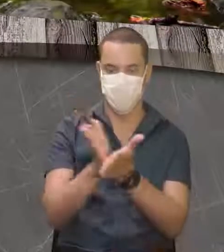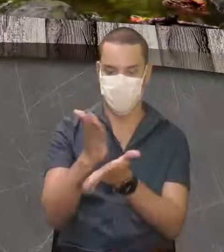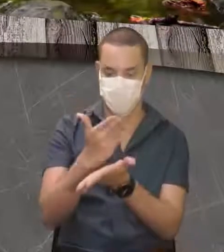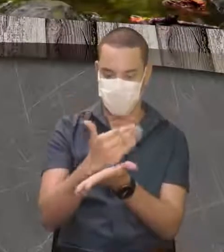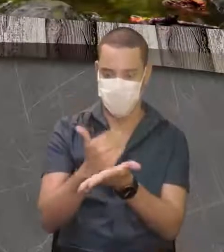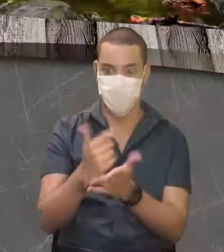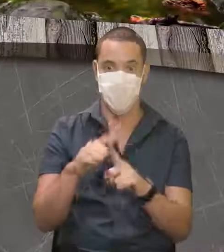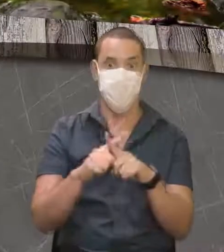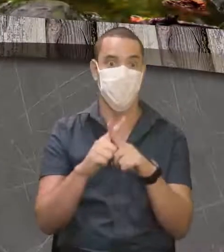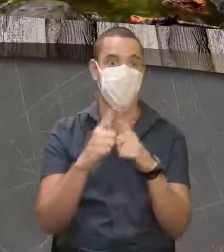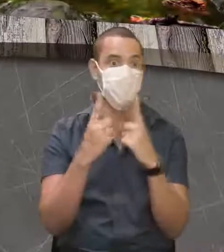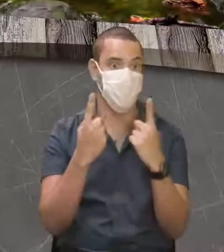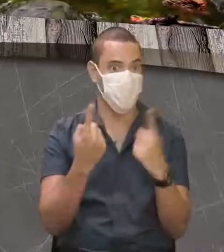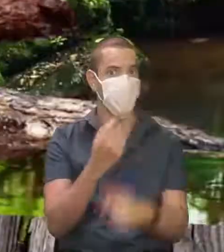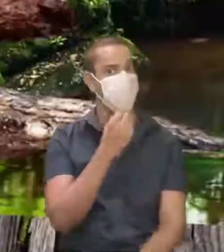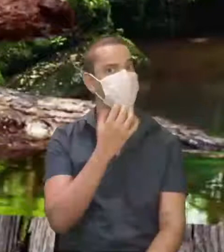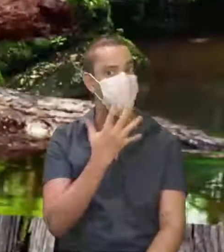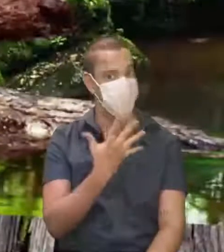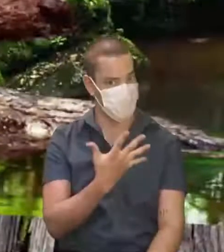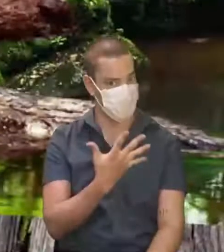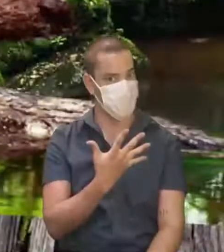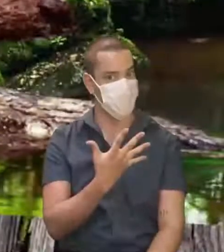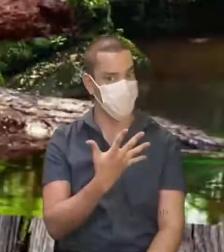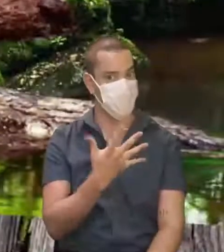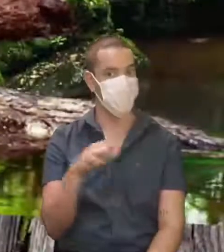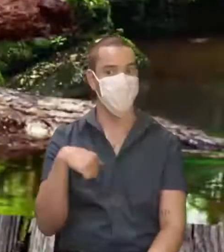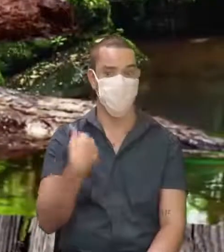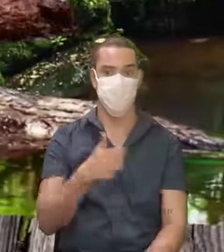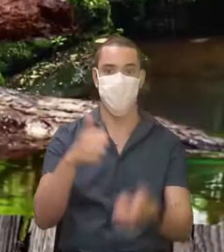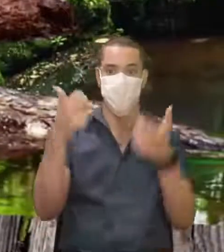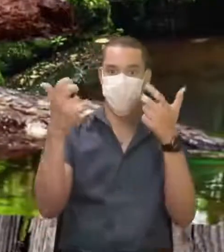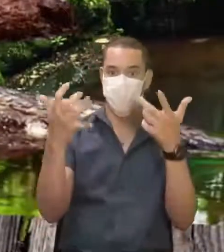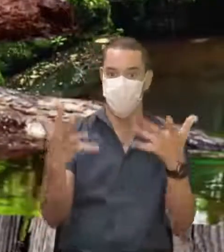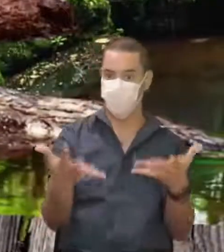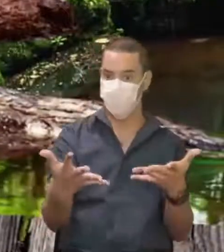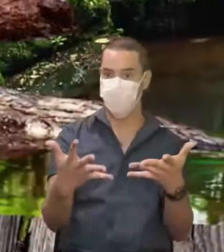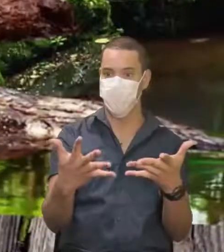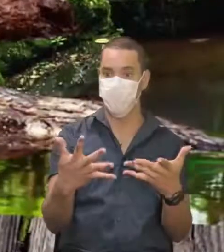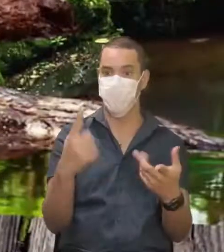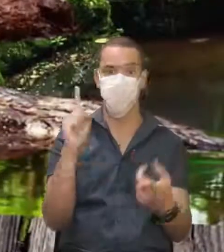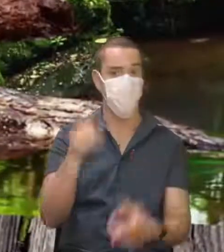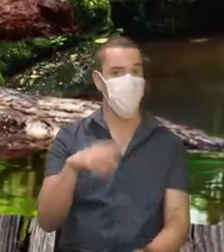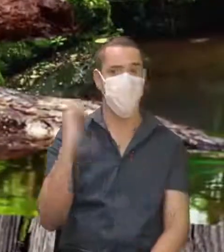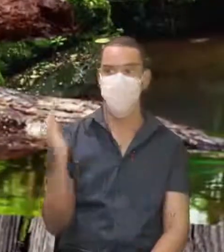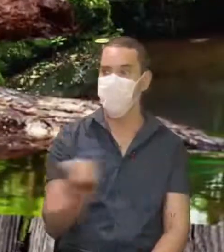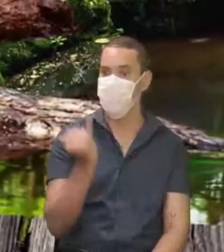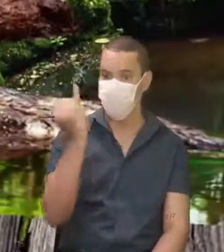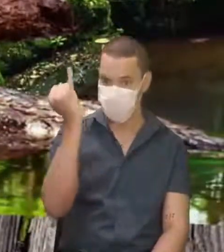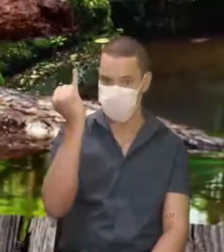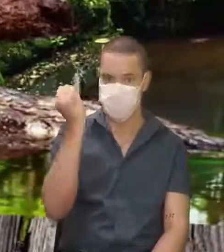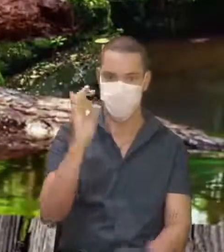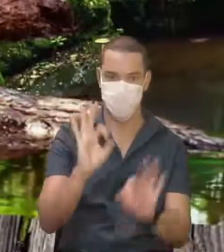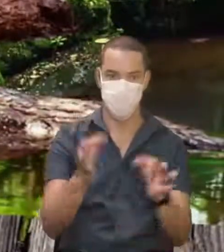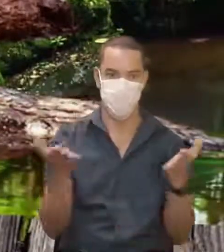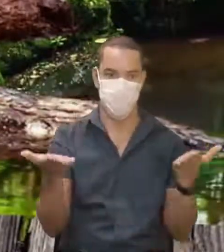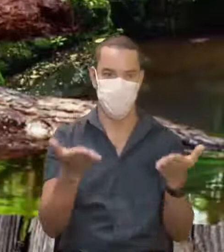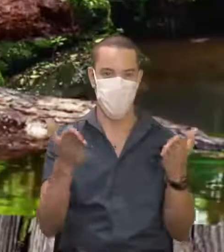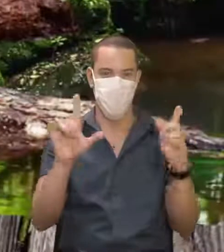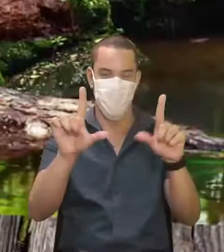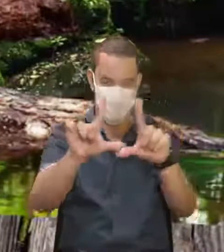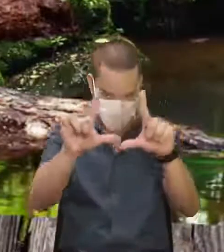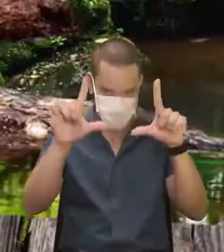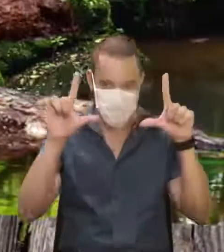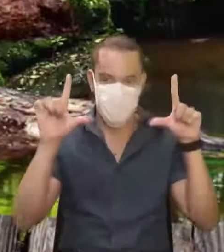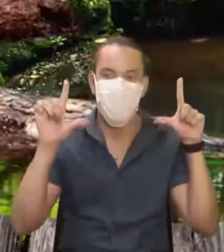Mas só que dividir é bom. Nesse caso aqui, é de suma importância, tá bom? Olha agora que a gente dá